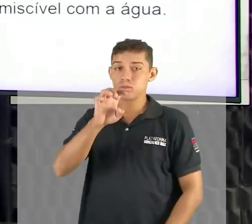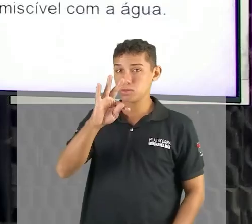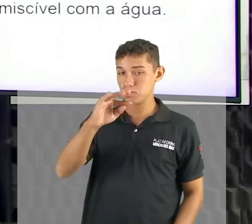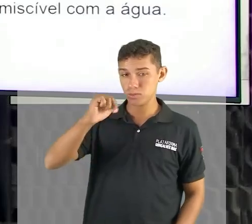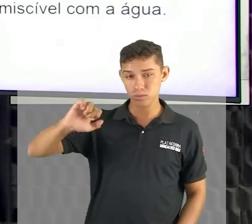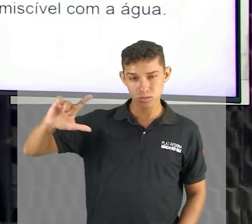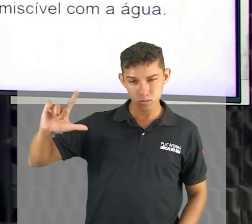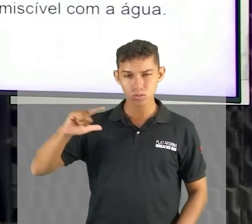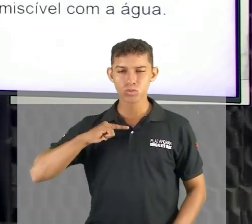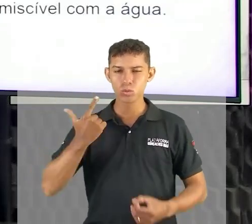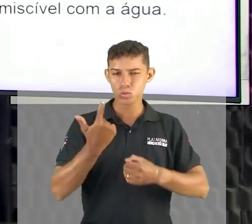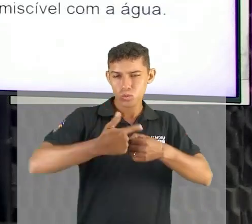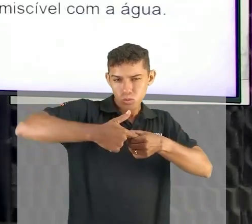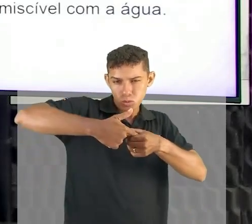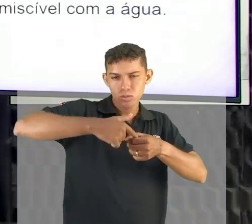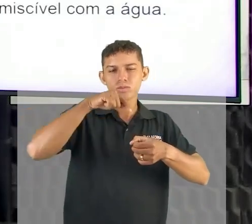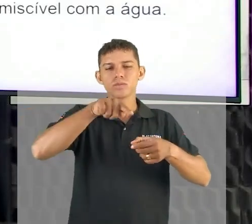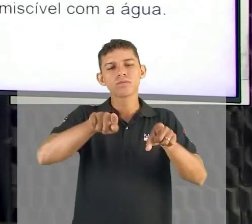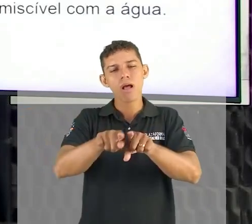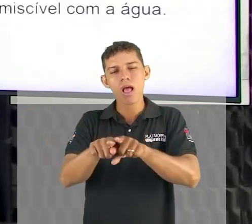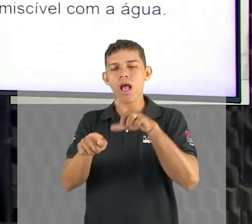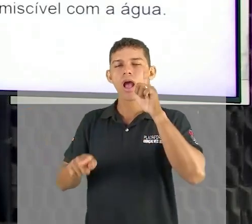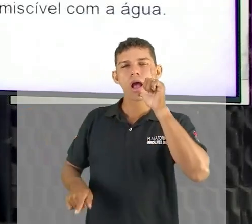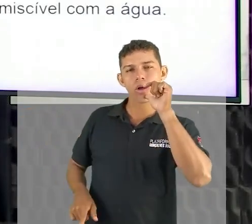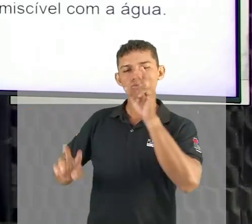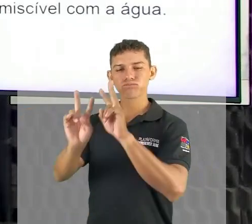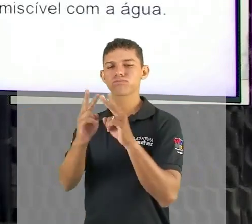gasolina em um frasco específico.